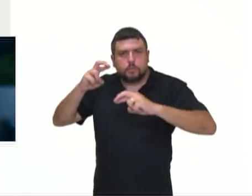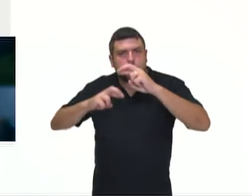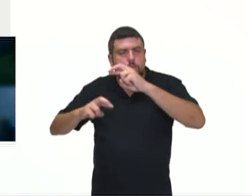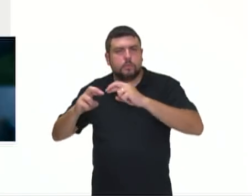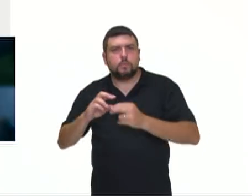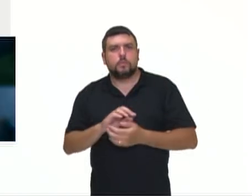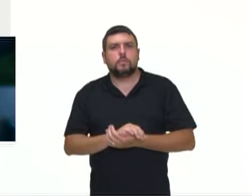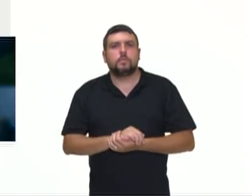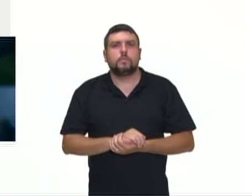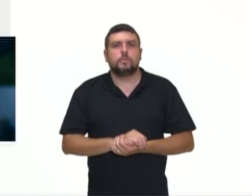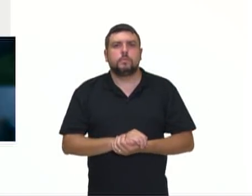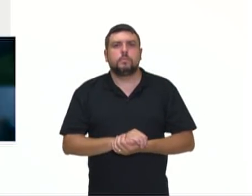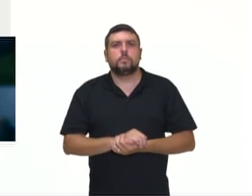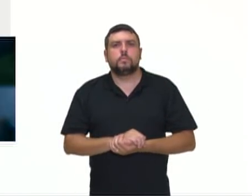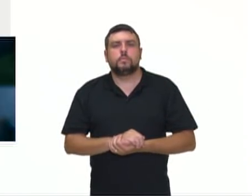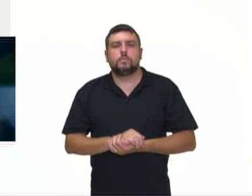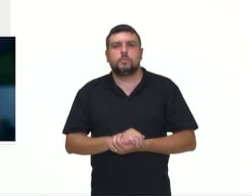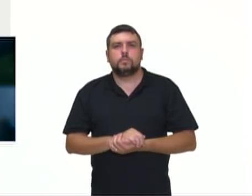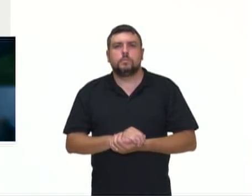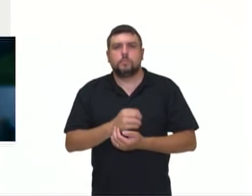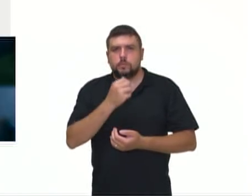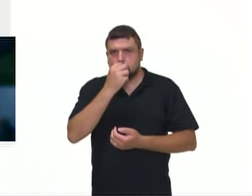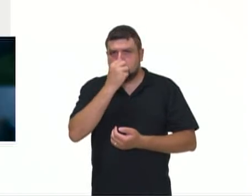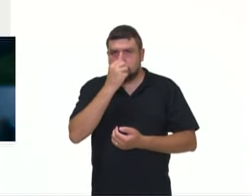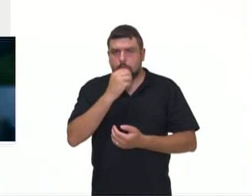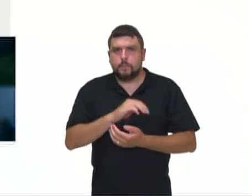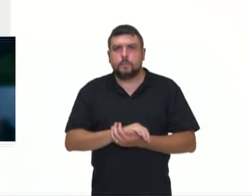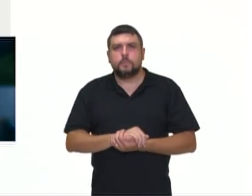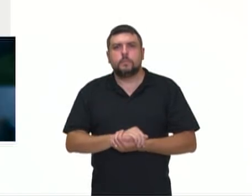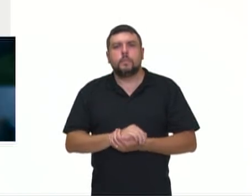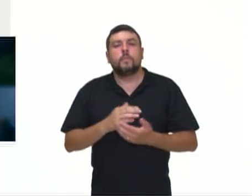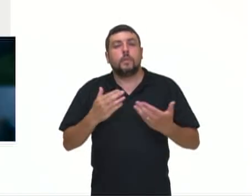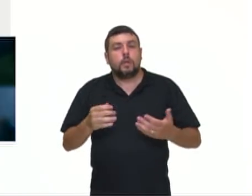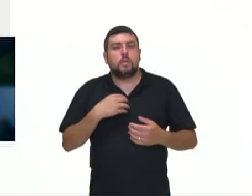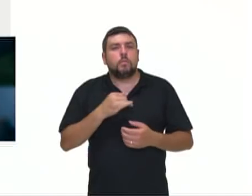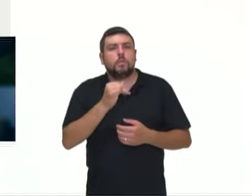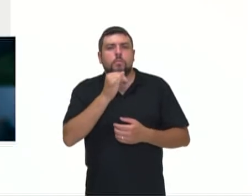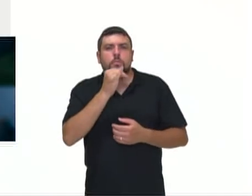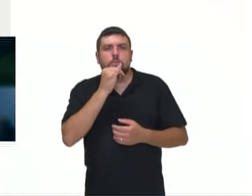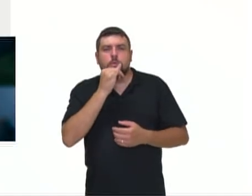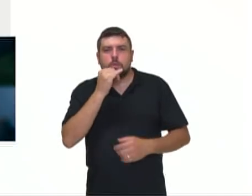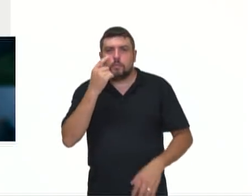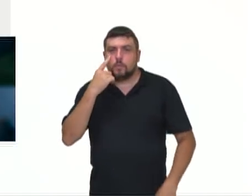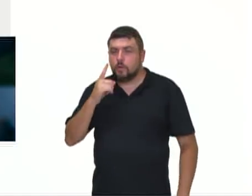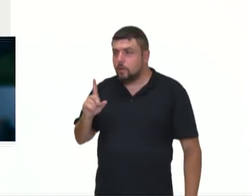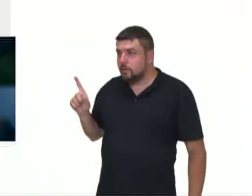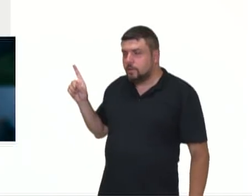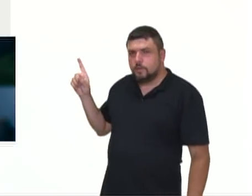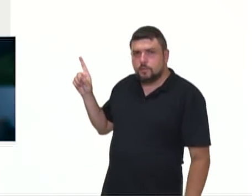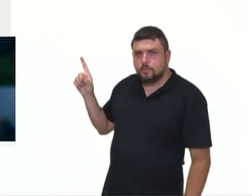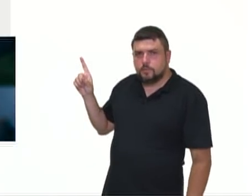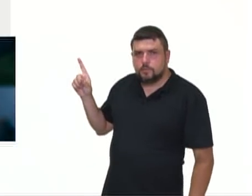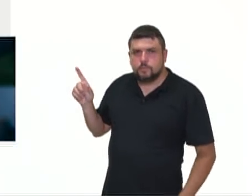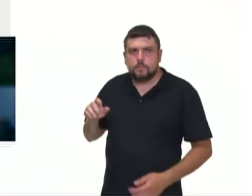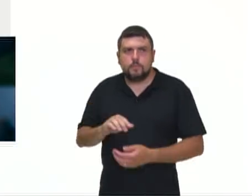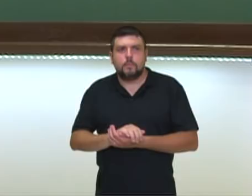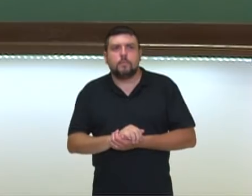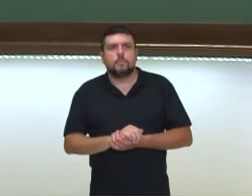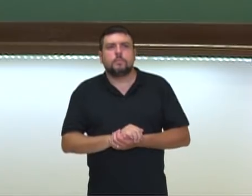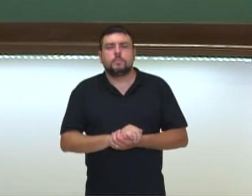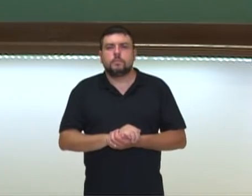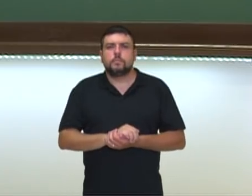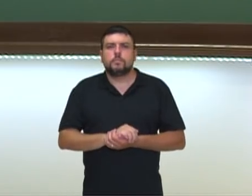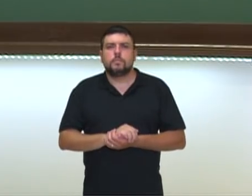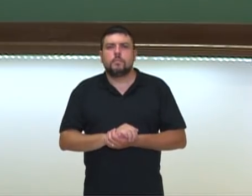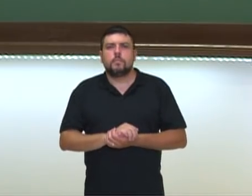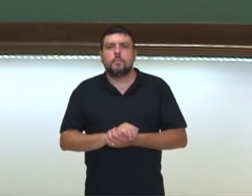daquela partida, dentro daquele set, tá? Então, um exemplo aqui na nossa imagem, a gente pode ver aqui o ataque e o bloqueio. Muitas vezes a